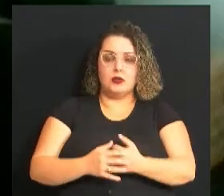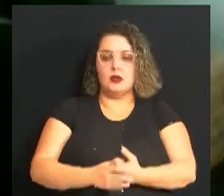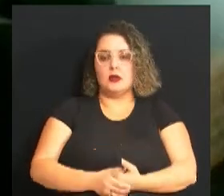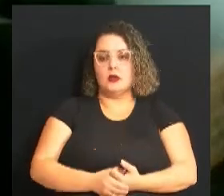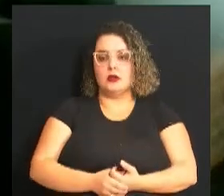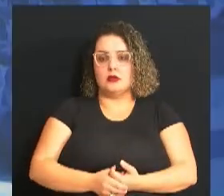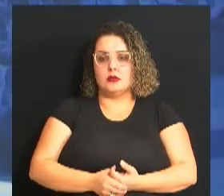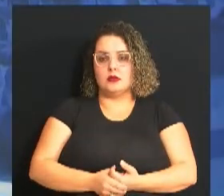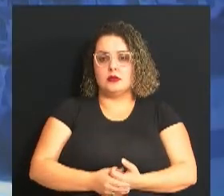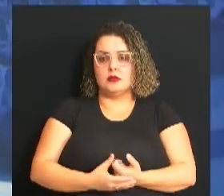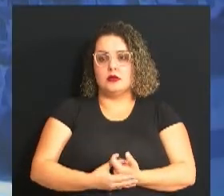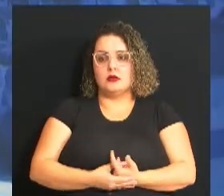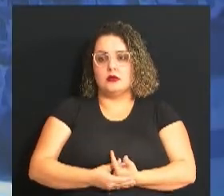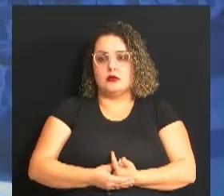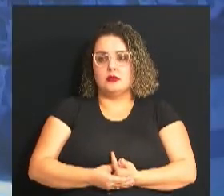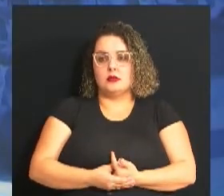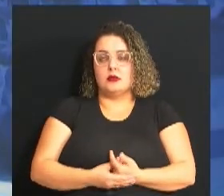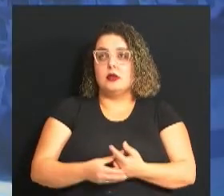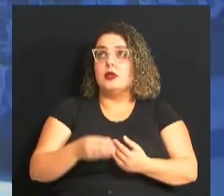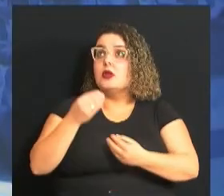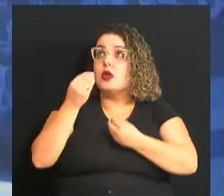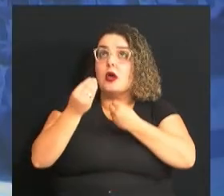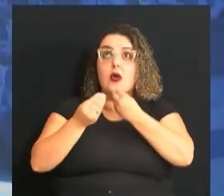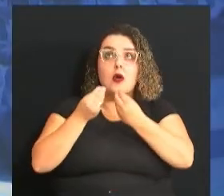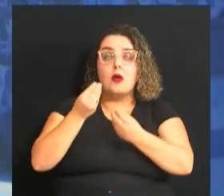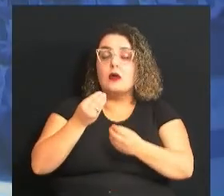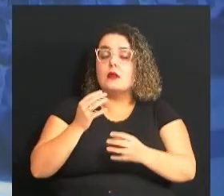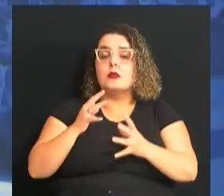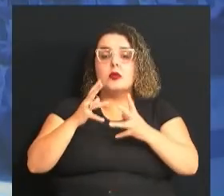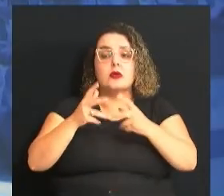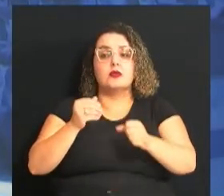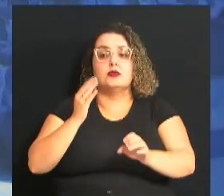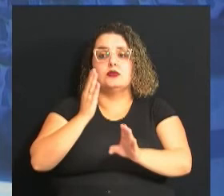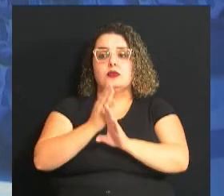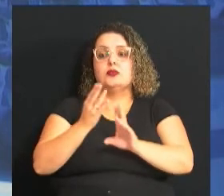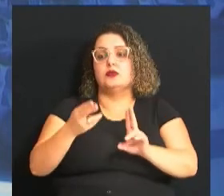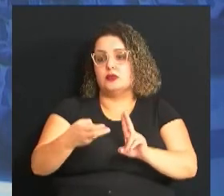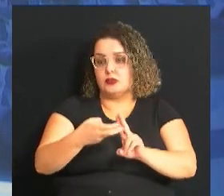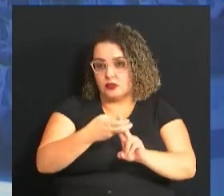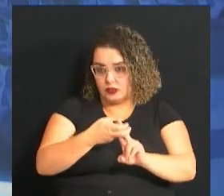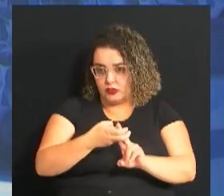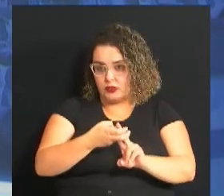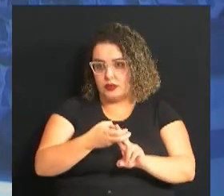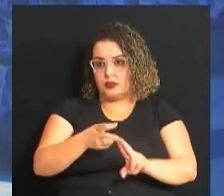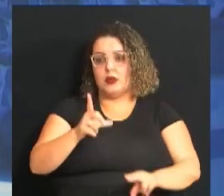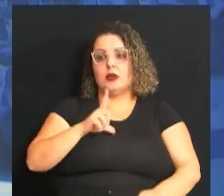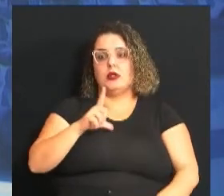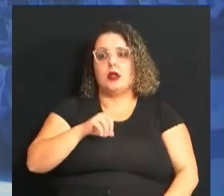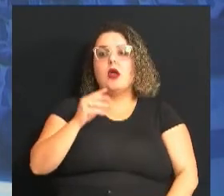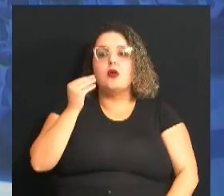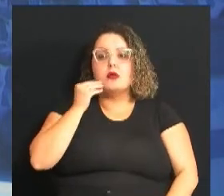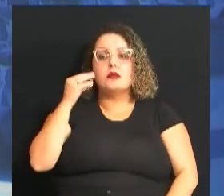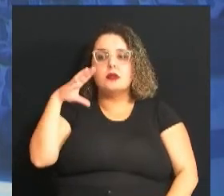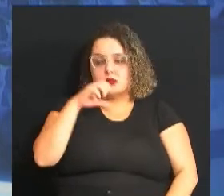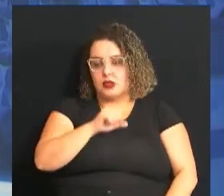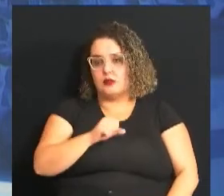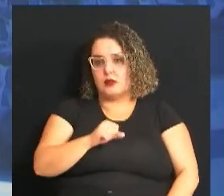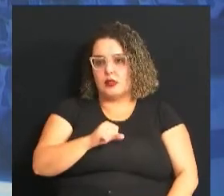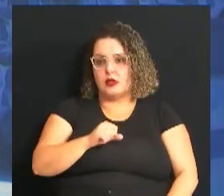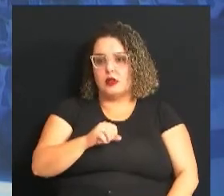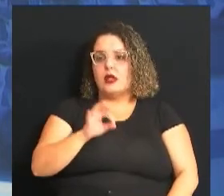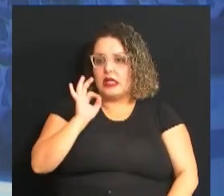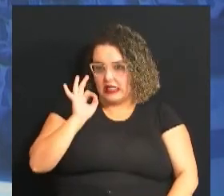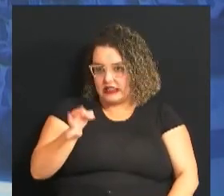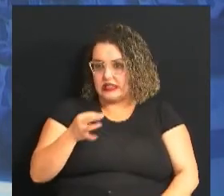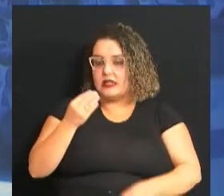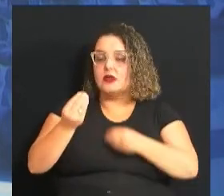E como que tudo é detectado? A gente sabe que no SUS, né, tem aquele teste rápido. Ele funciona mesmo? Como que